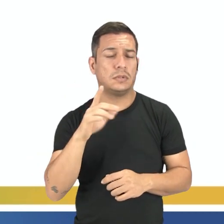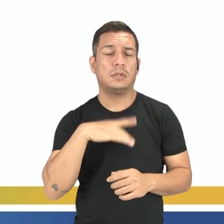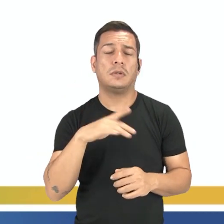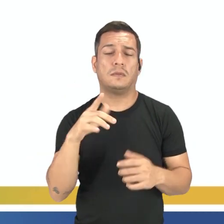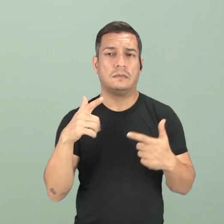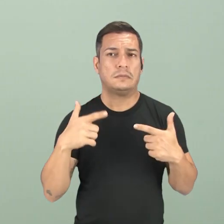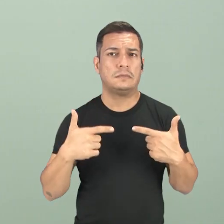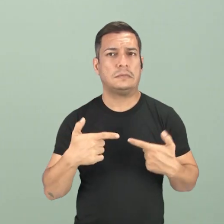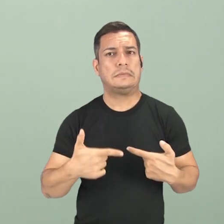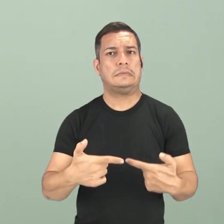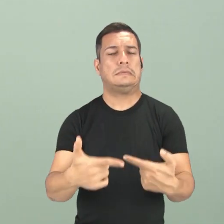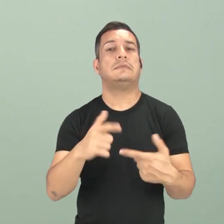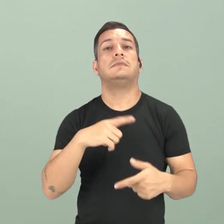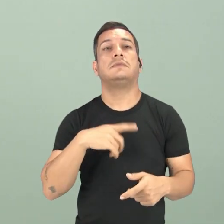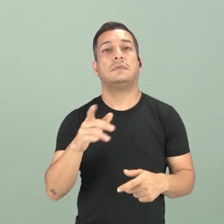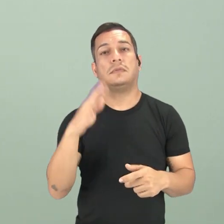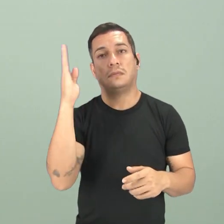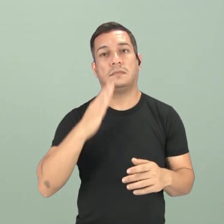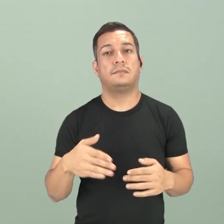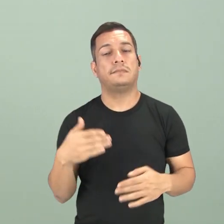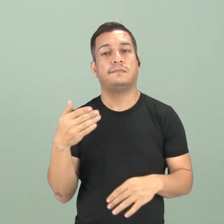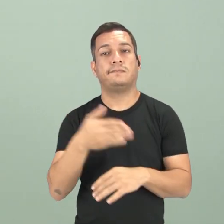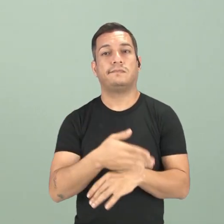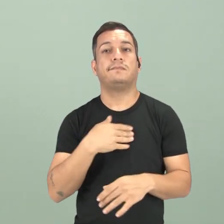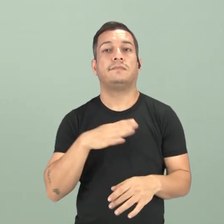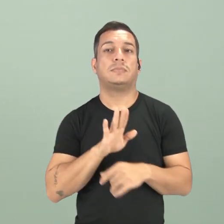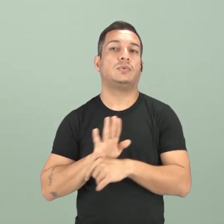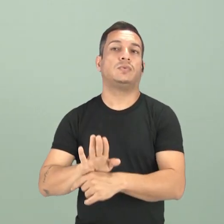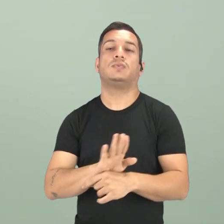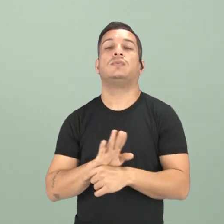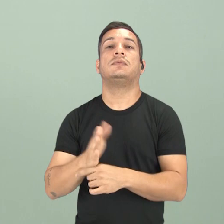o Brasil foi para essa região para poder